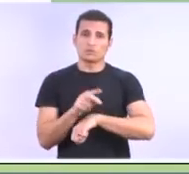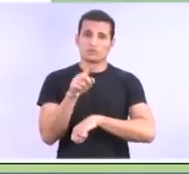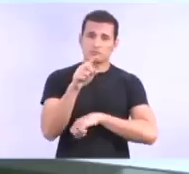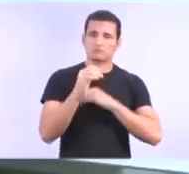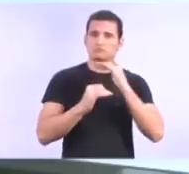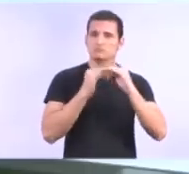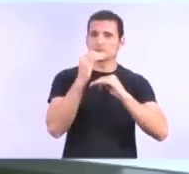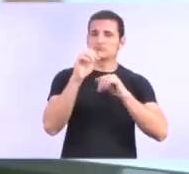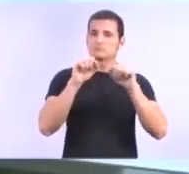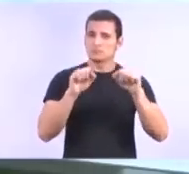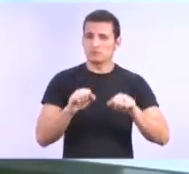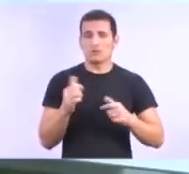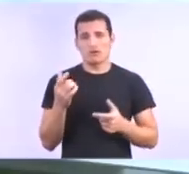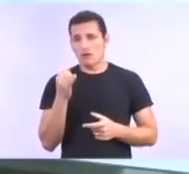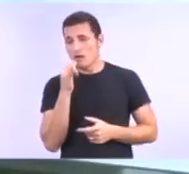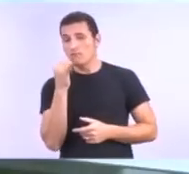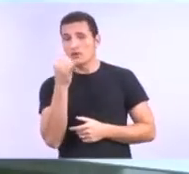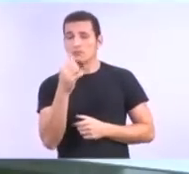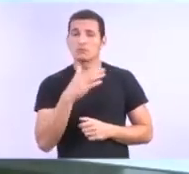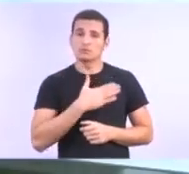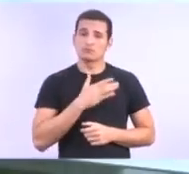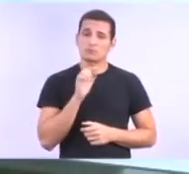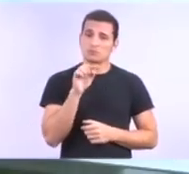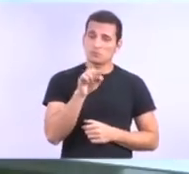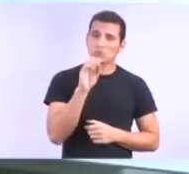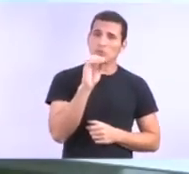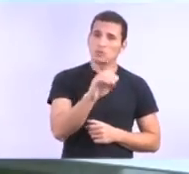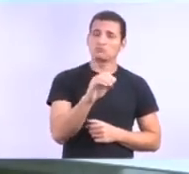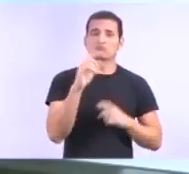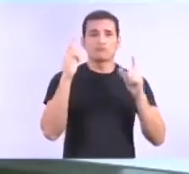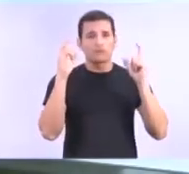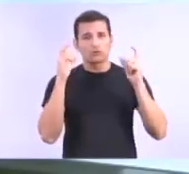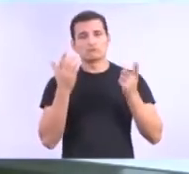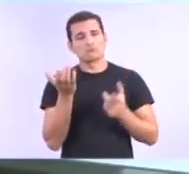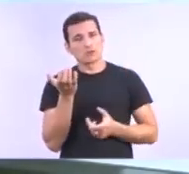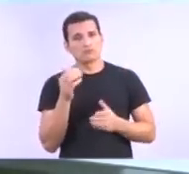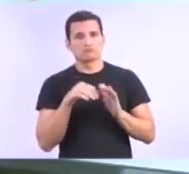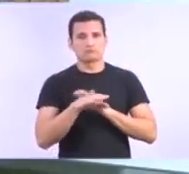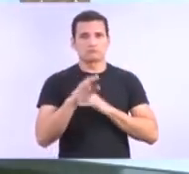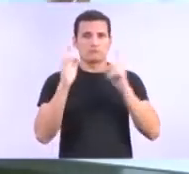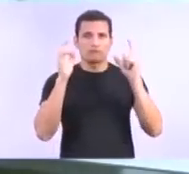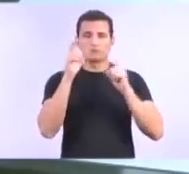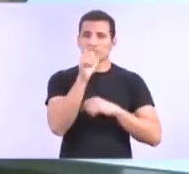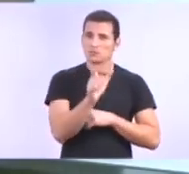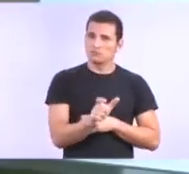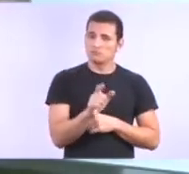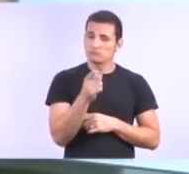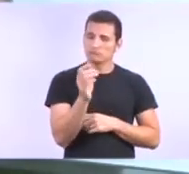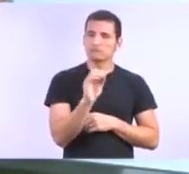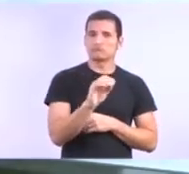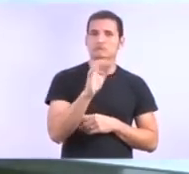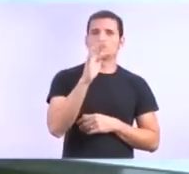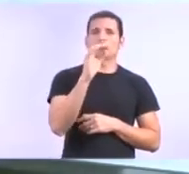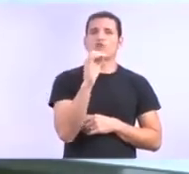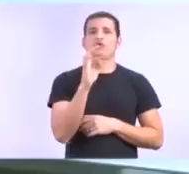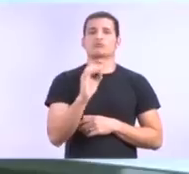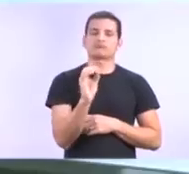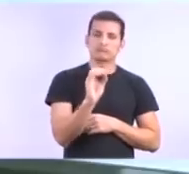olha, eu gostaria que você colocasse aqui também uma foto. Eu quero armazenar uma foto do cliente. Aí você vai lá e coloca foto. né? Eu gostaria também de